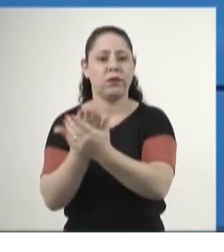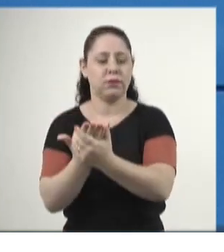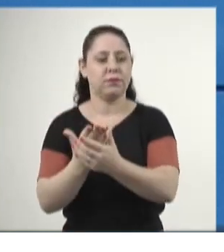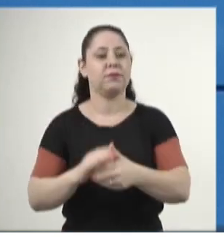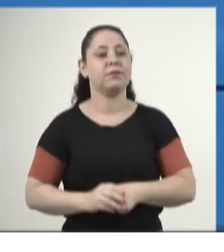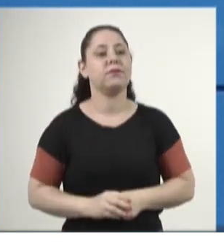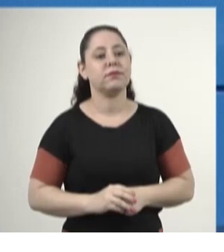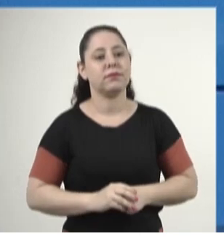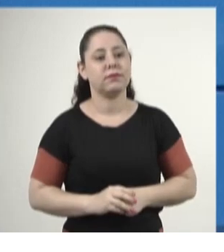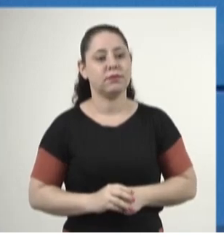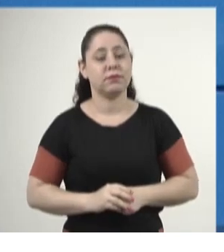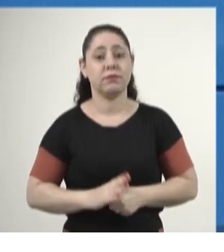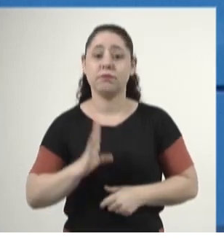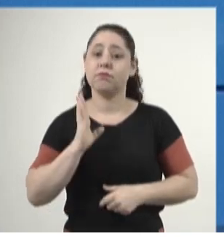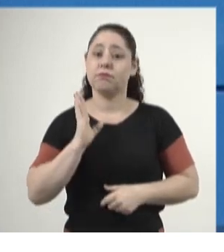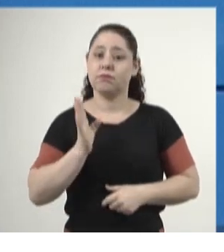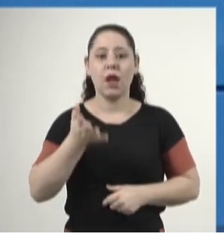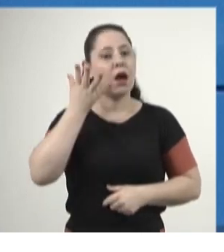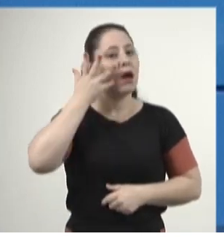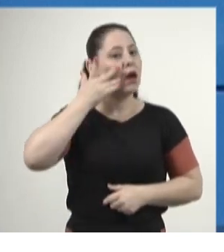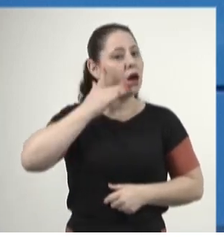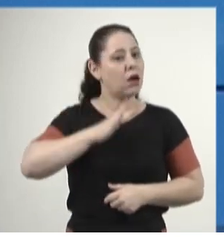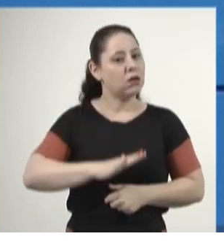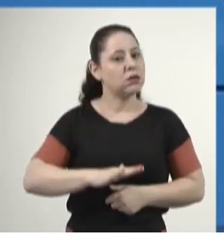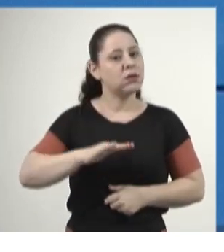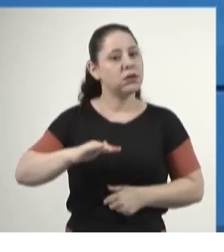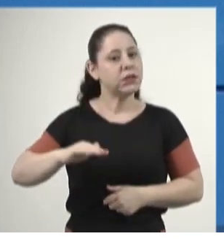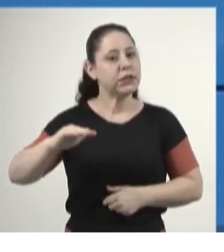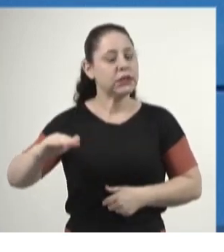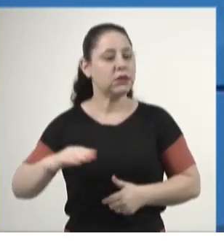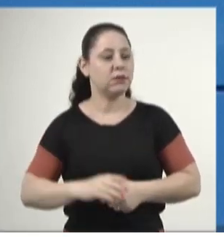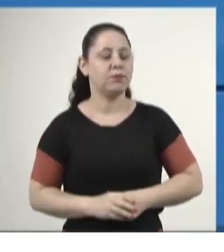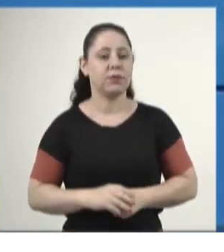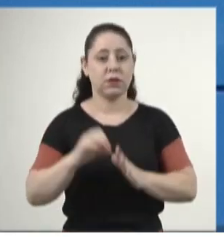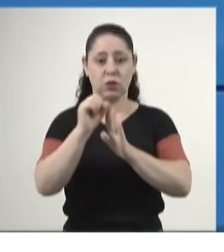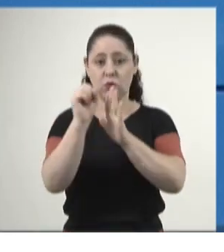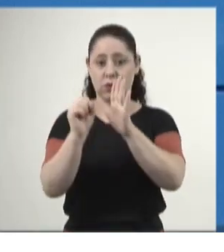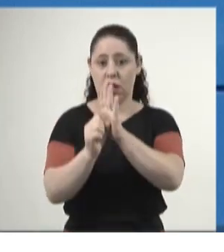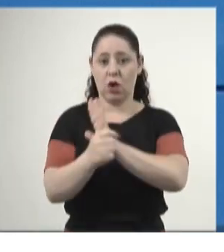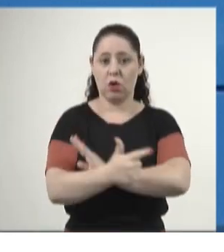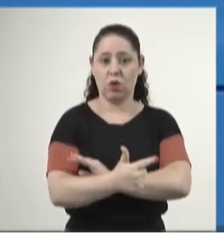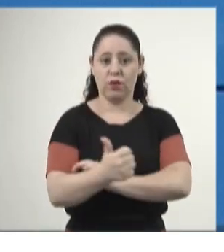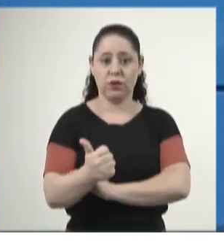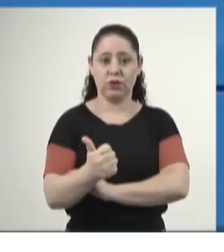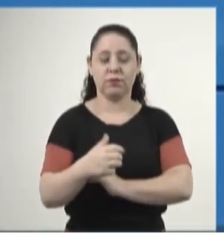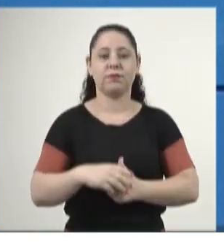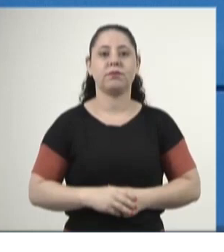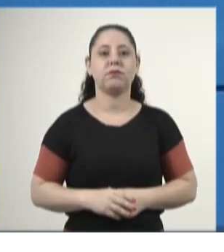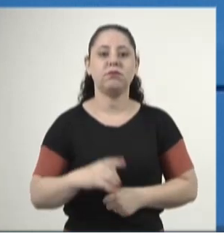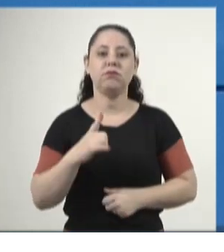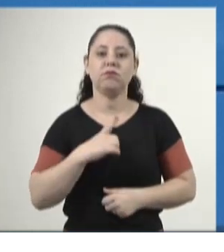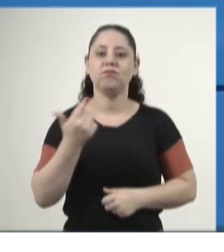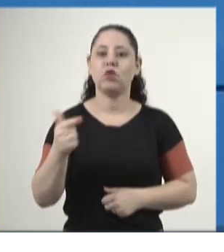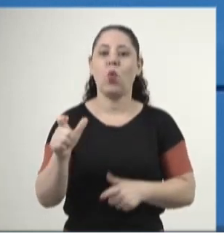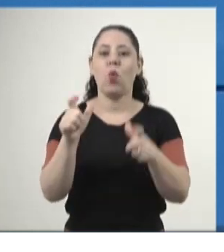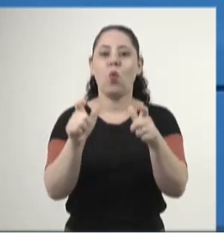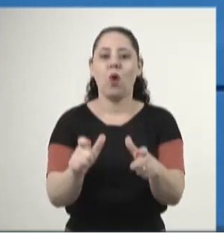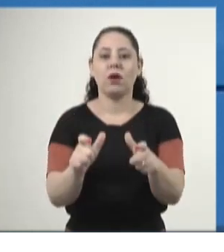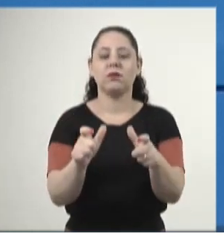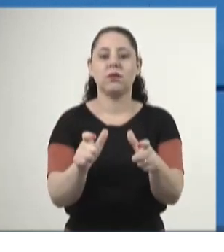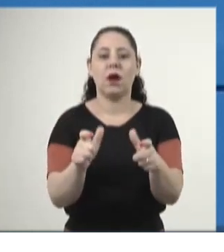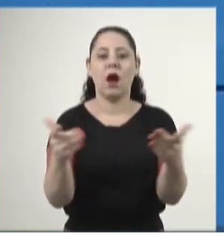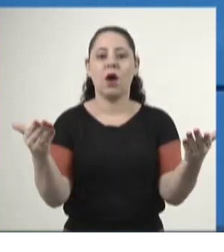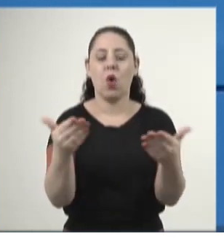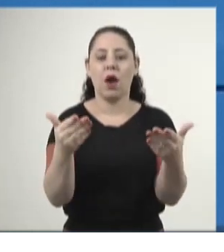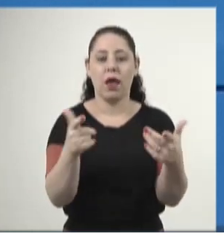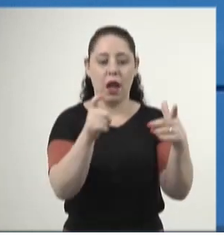espaços. Já as crianças do século XXI, elas têm mais um espaço, que é o